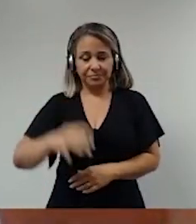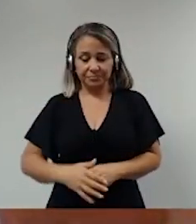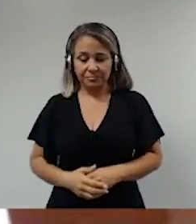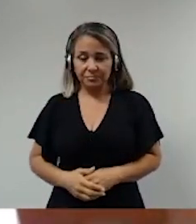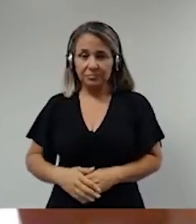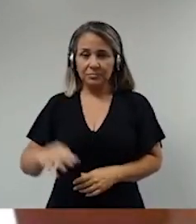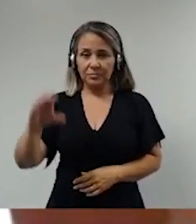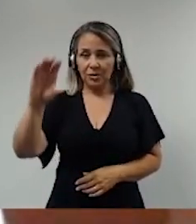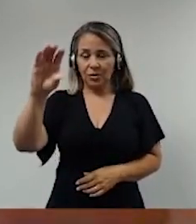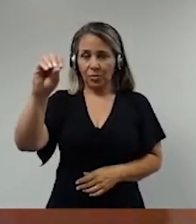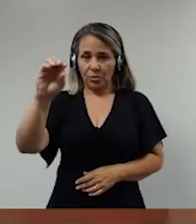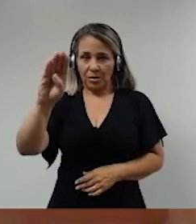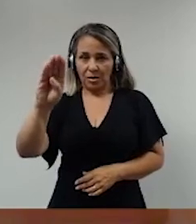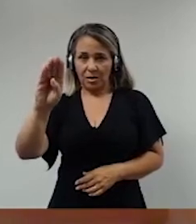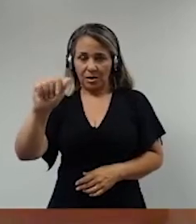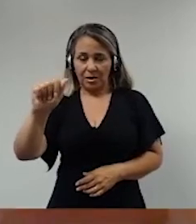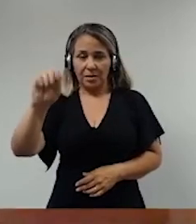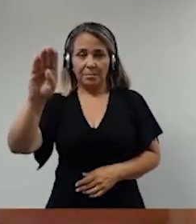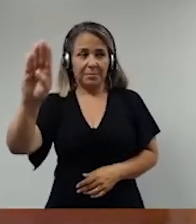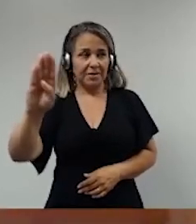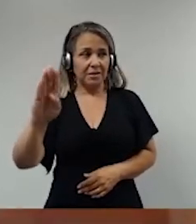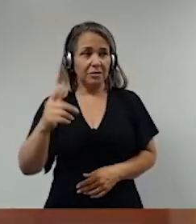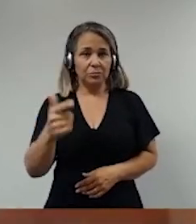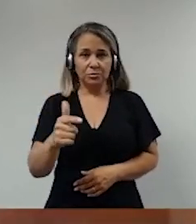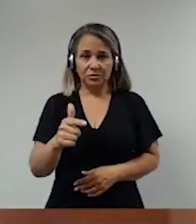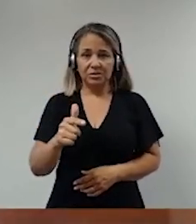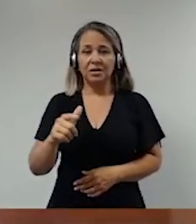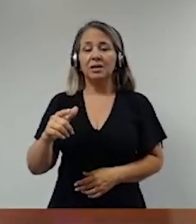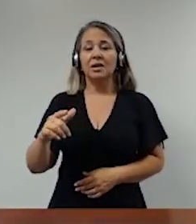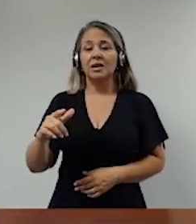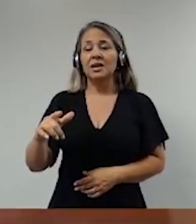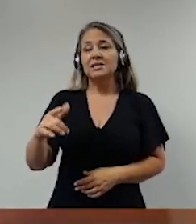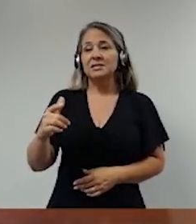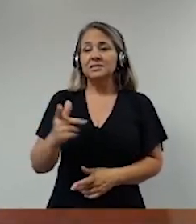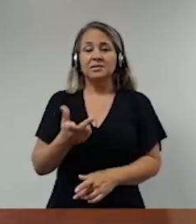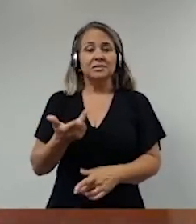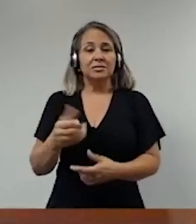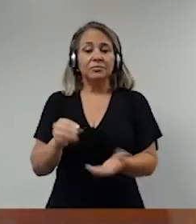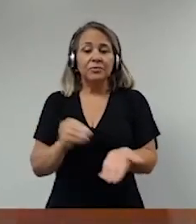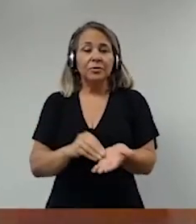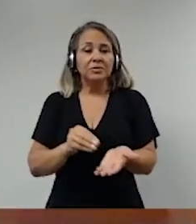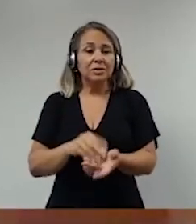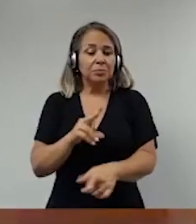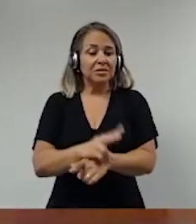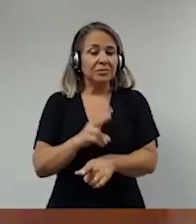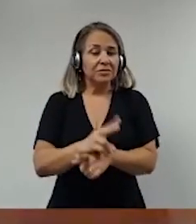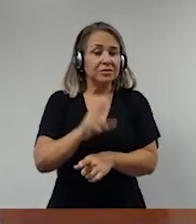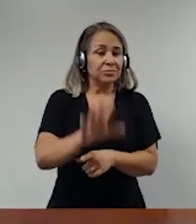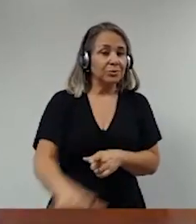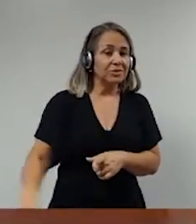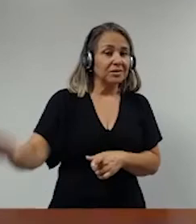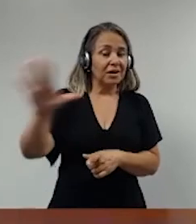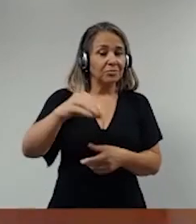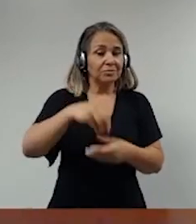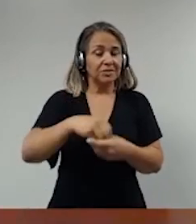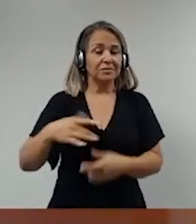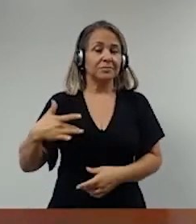a OAB, eu não concebo a OAB sem uma defesa total do Sistema Único de